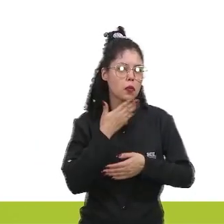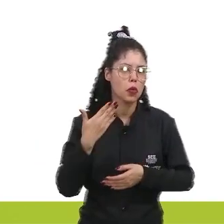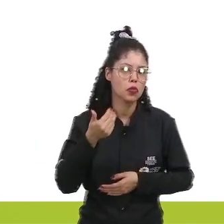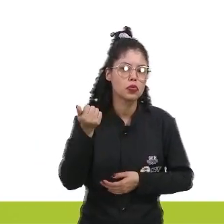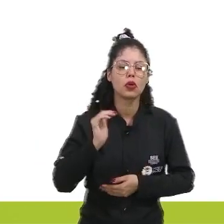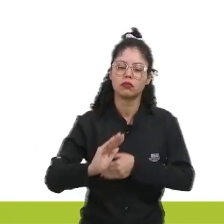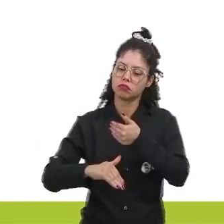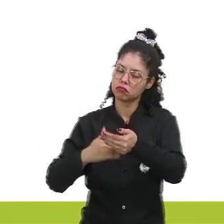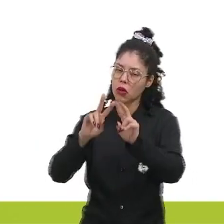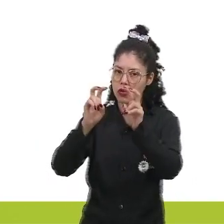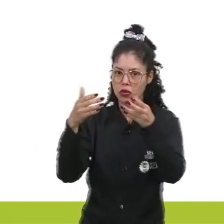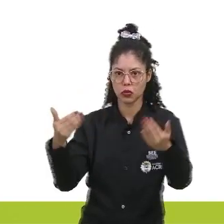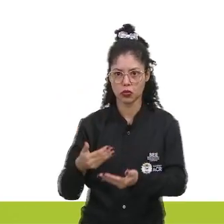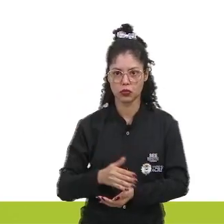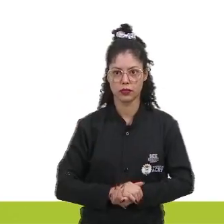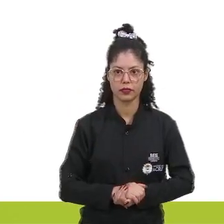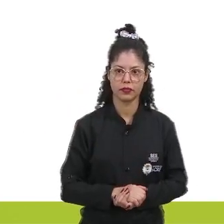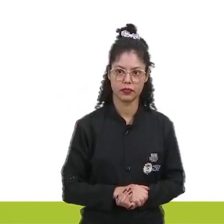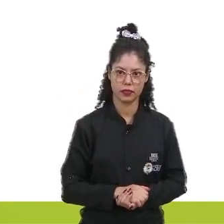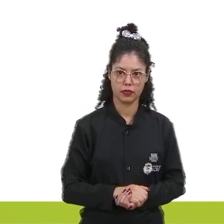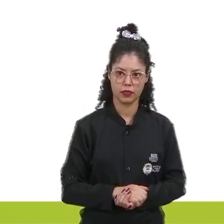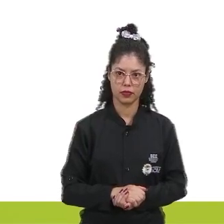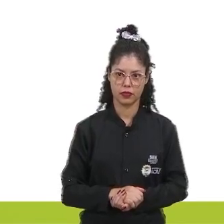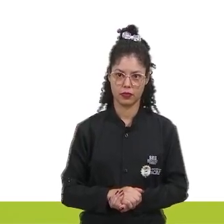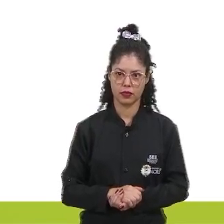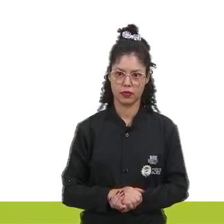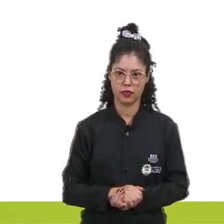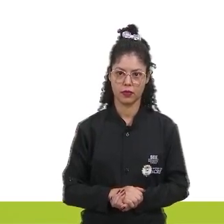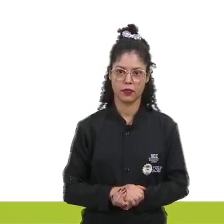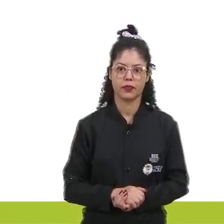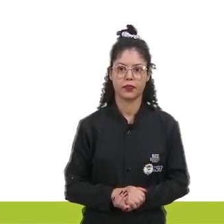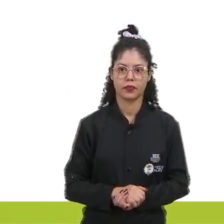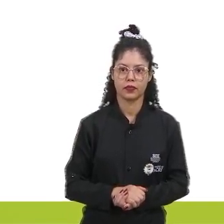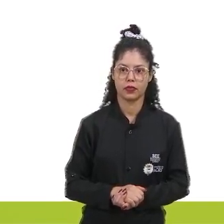essa abordagem de hoje, tá bom? Vamos lá.